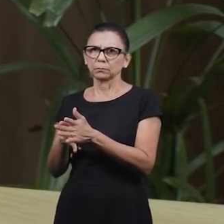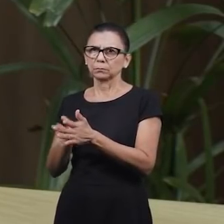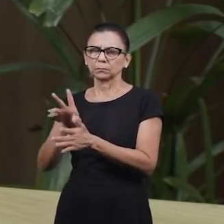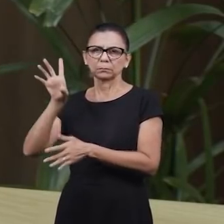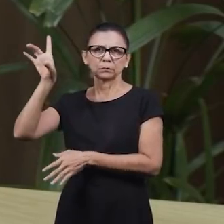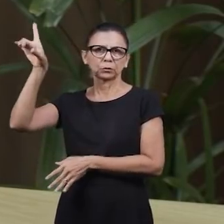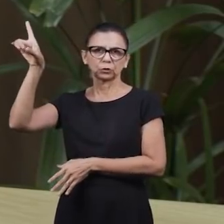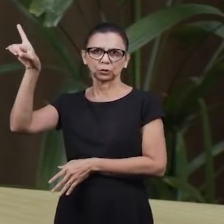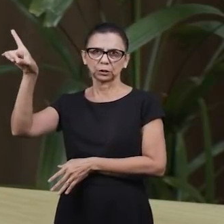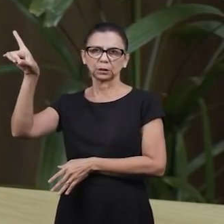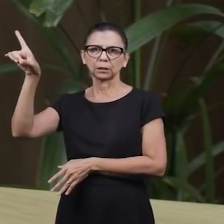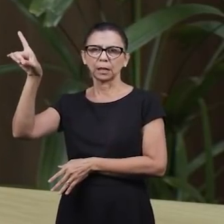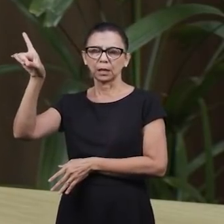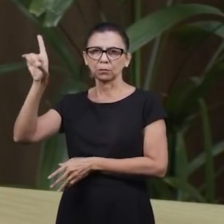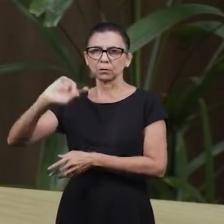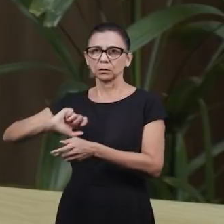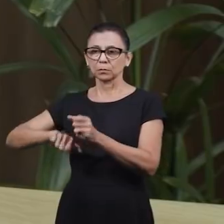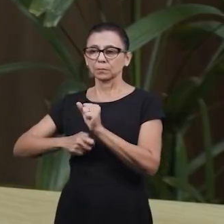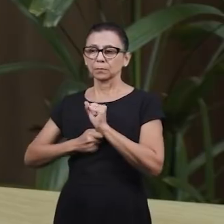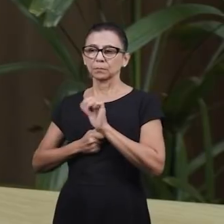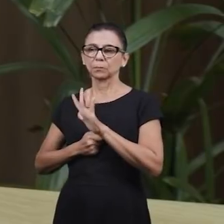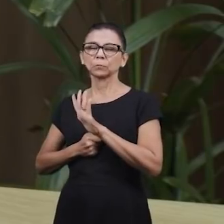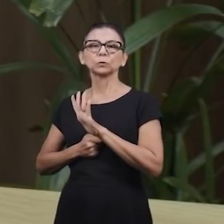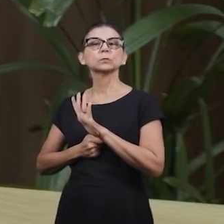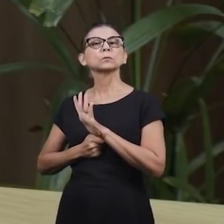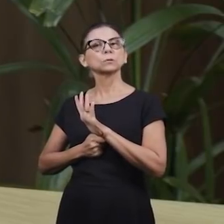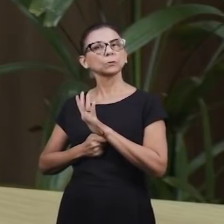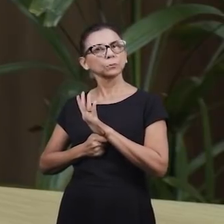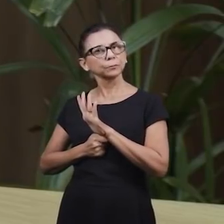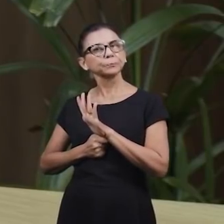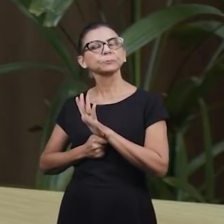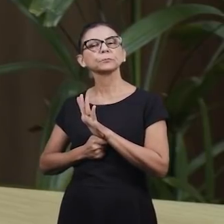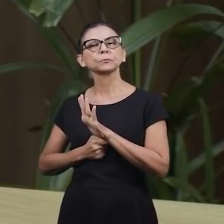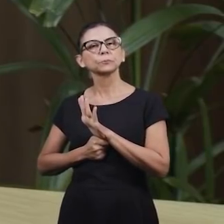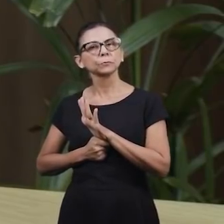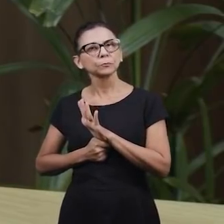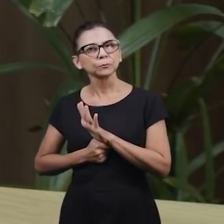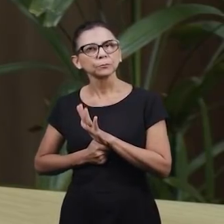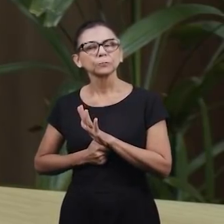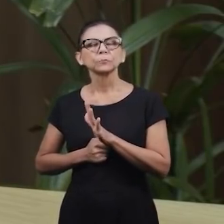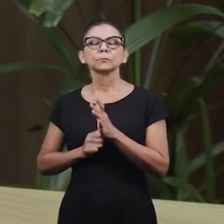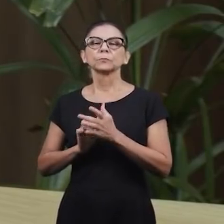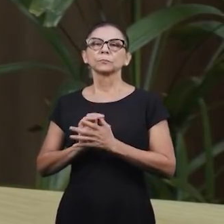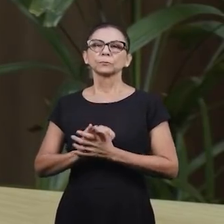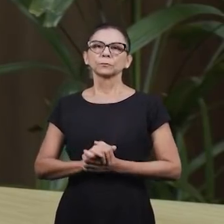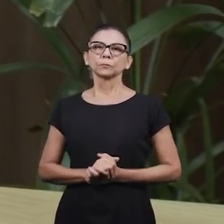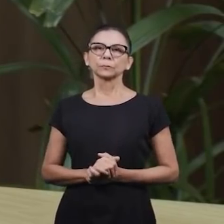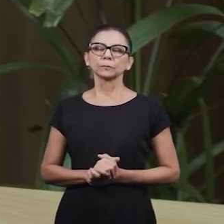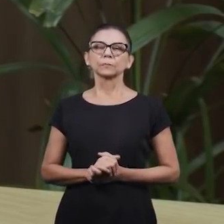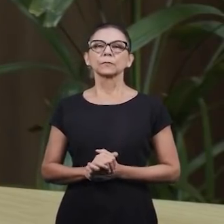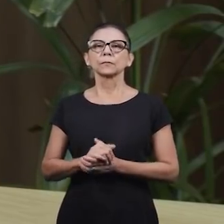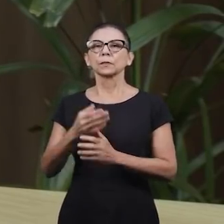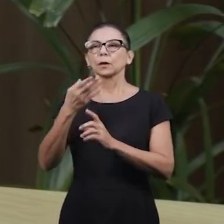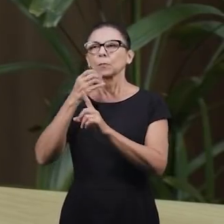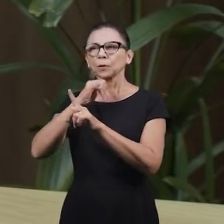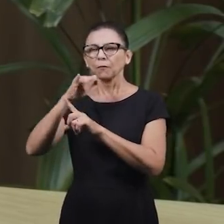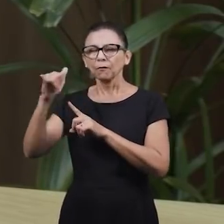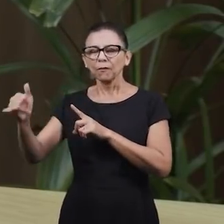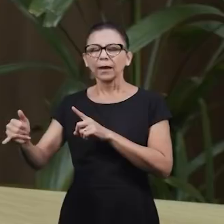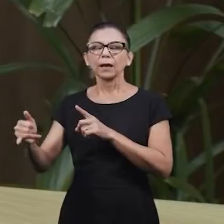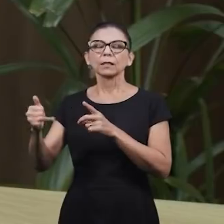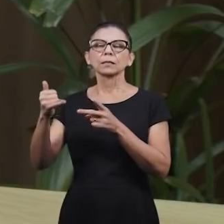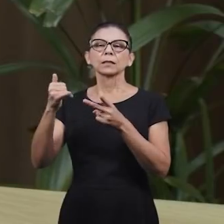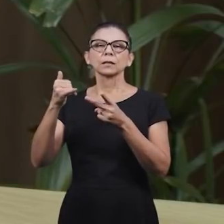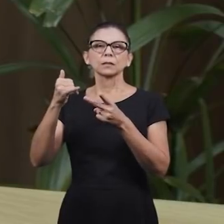de Deus, a quem Deus confiou seus mistérios todos, um culto, uma palavra, os